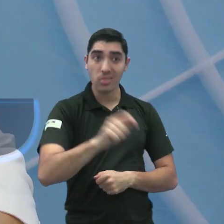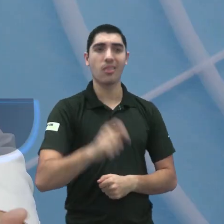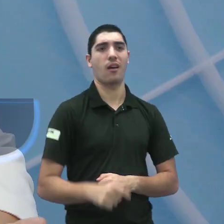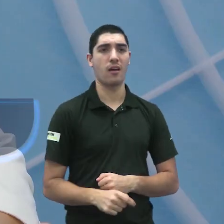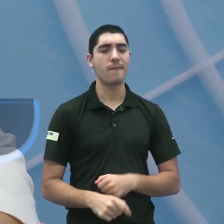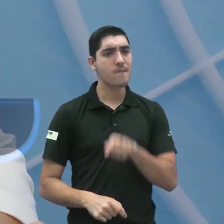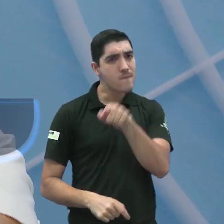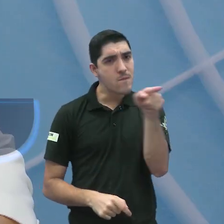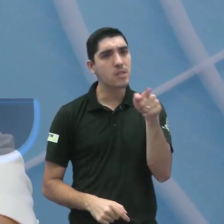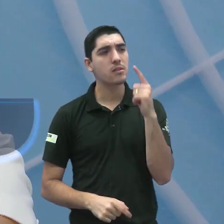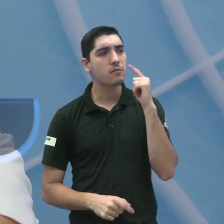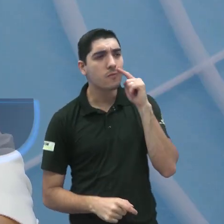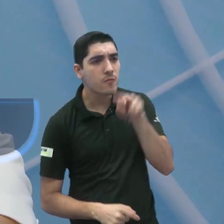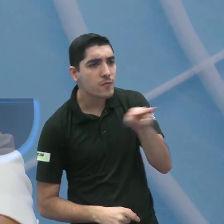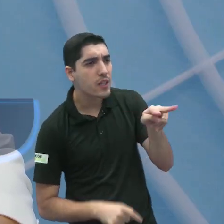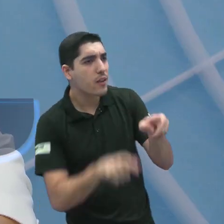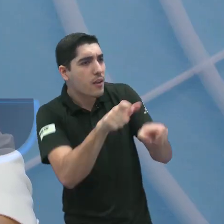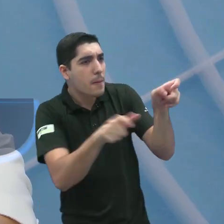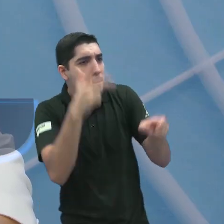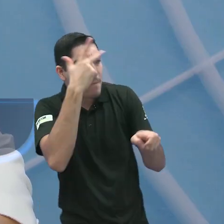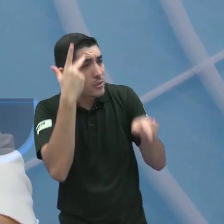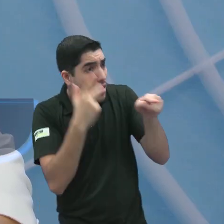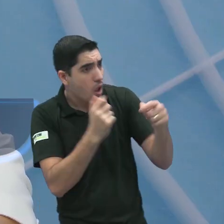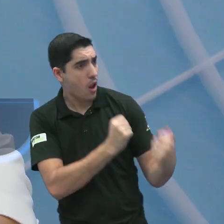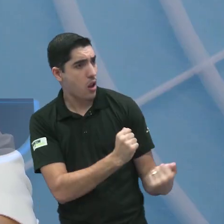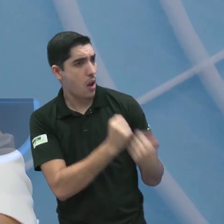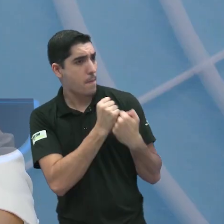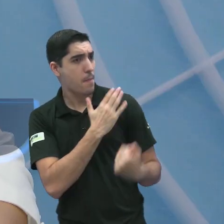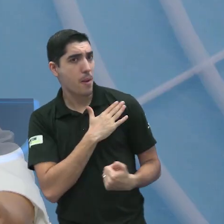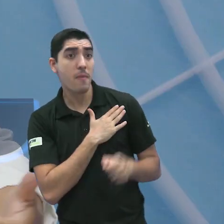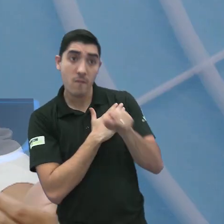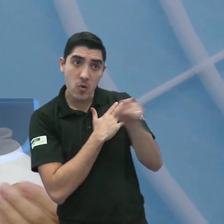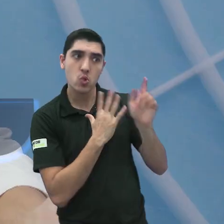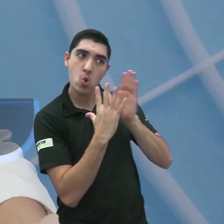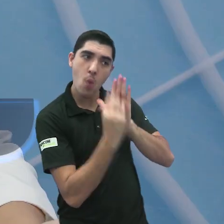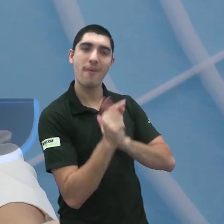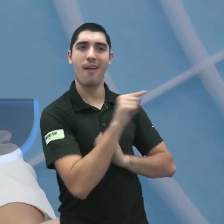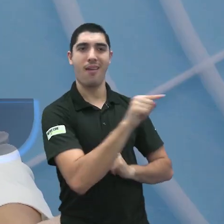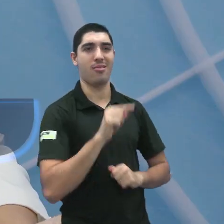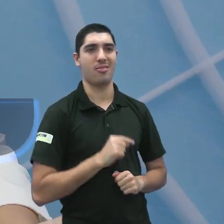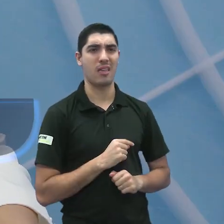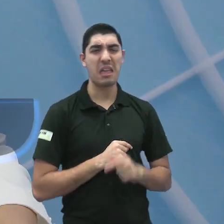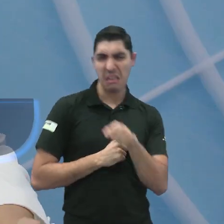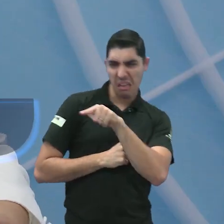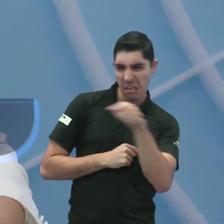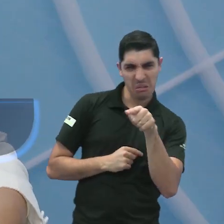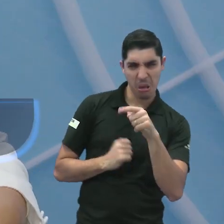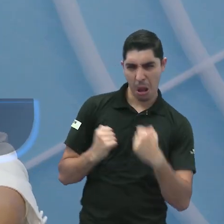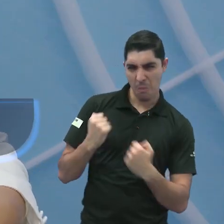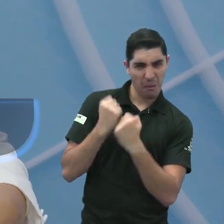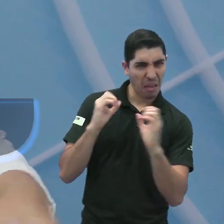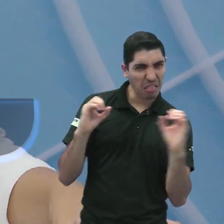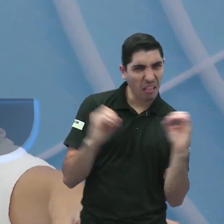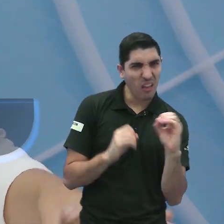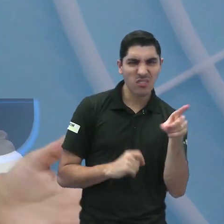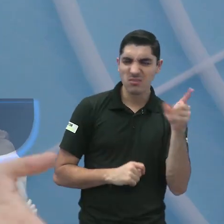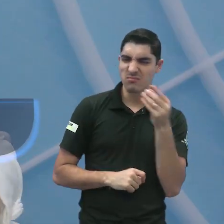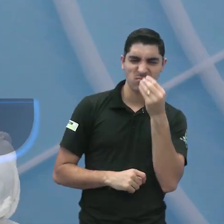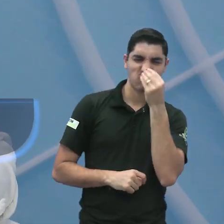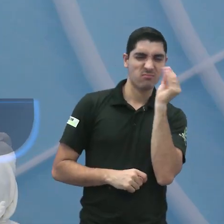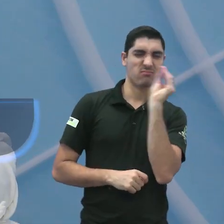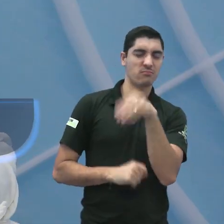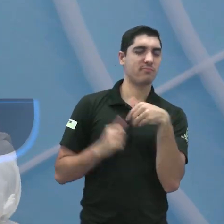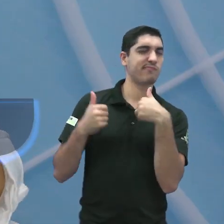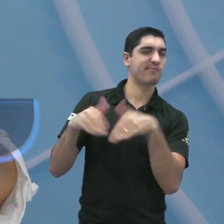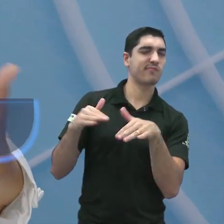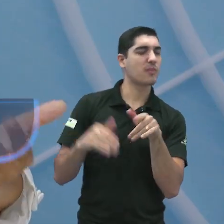apoie em exemplos, em pessoas que vão te apoiar. Aqueles que não te apoiarem, você pode deixar para lá e